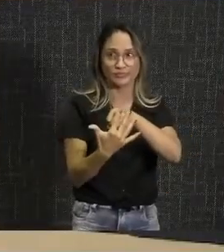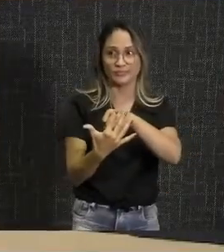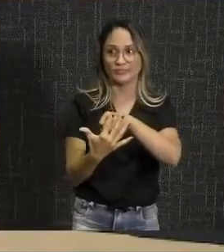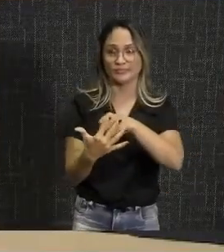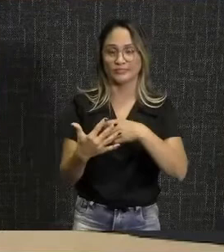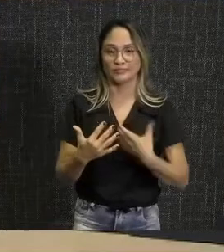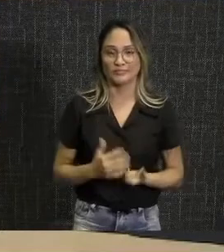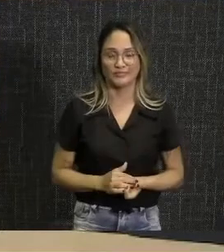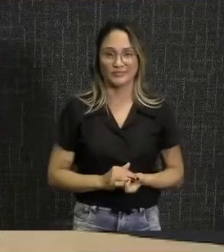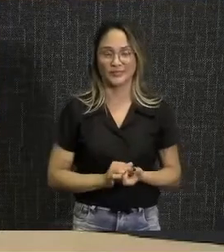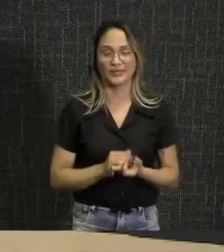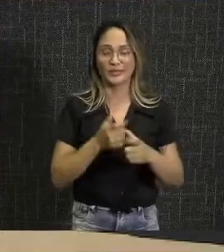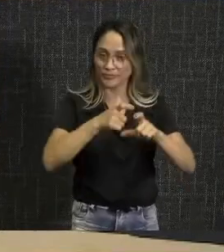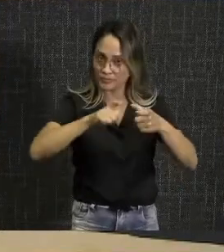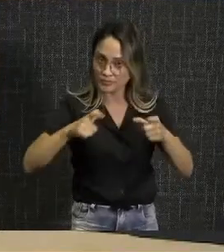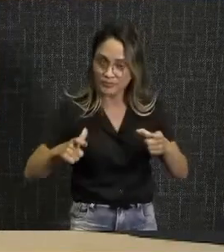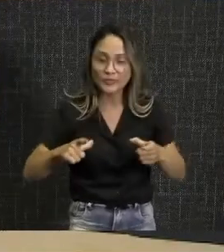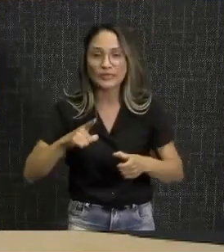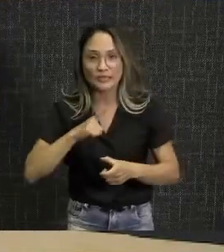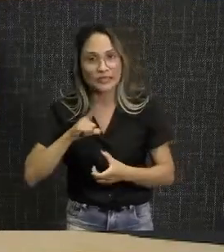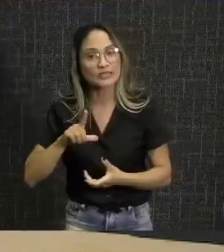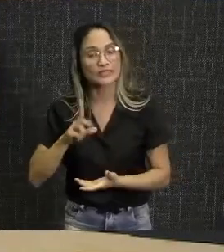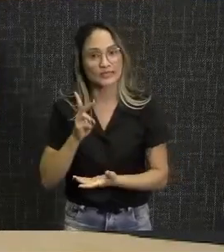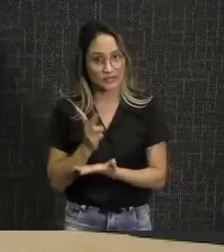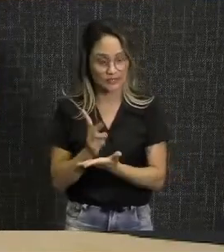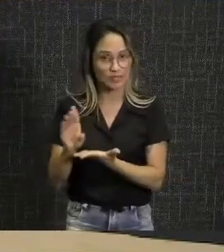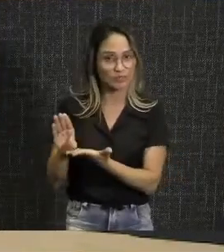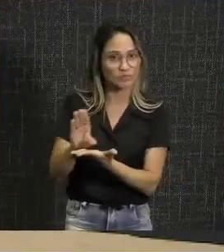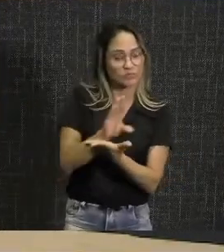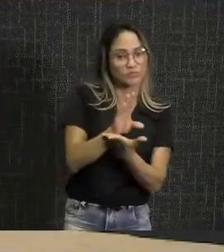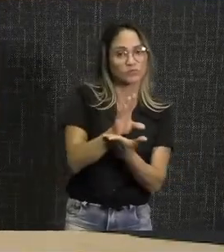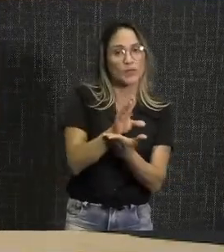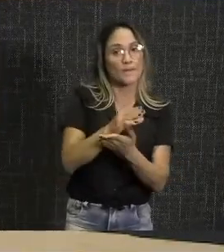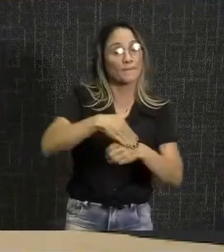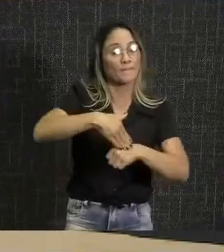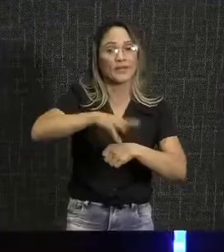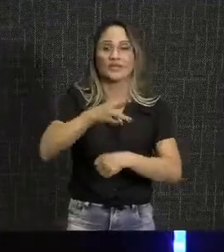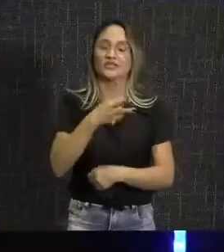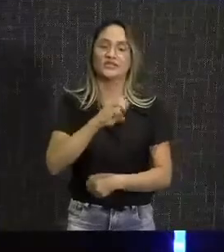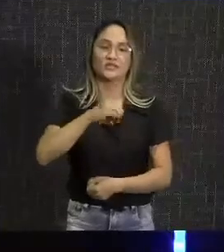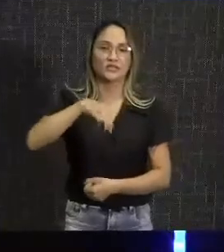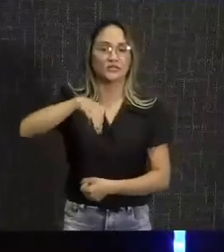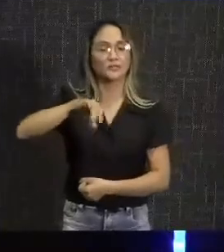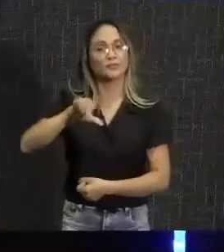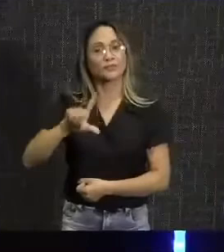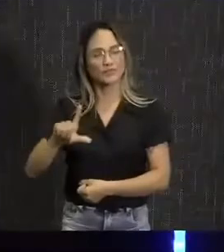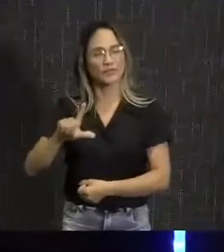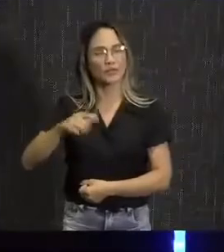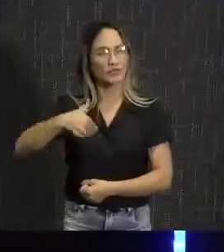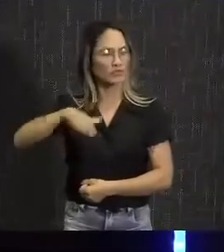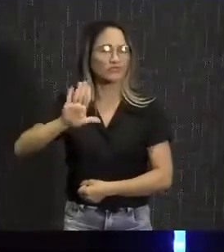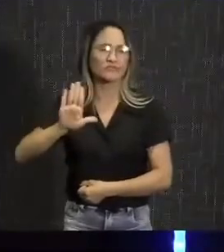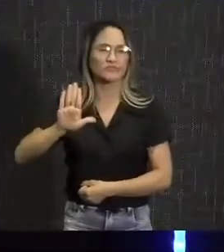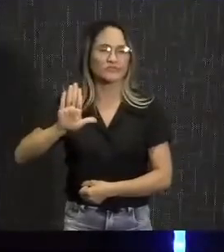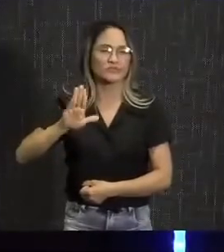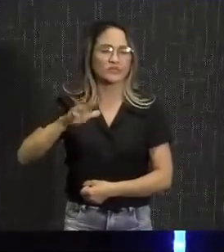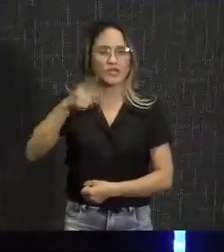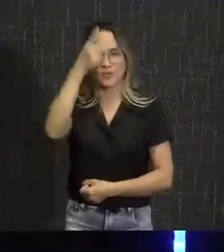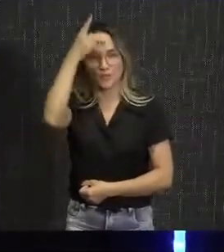recebem esse auxílio, acho que são mais de 30 milhões de pessoas no Nordeste, e um número que se aproxima, eu acho